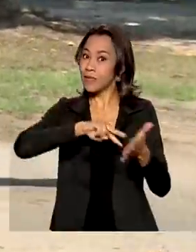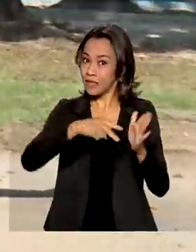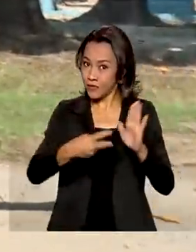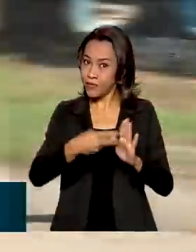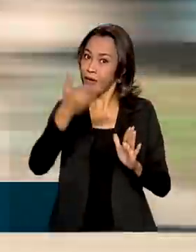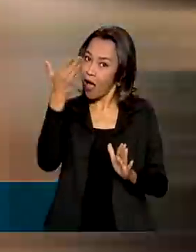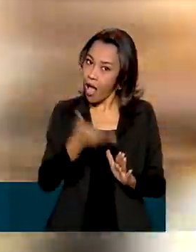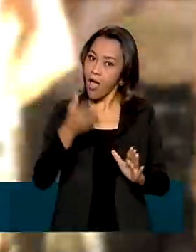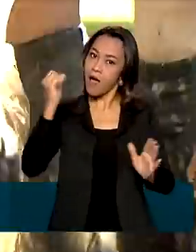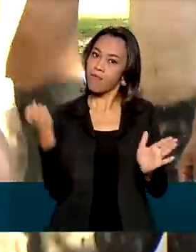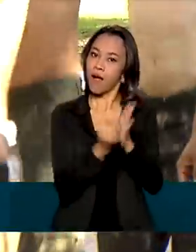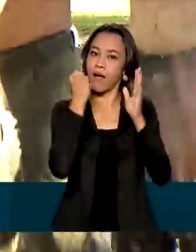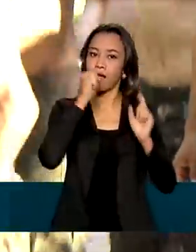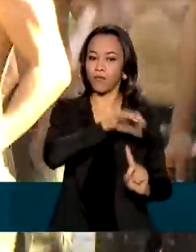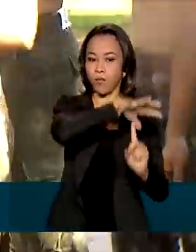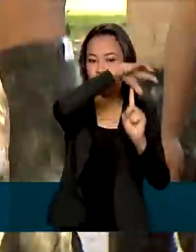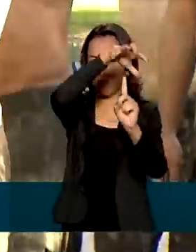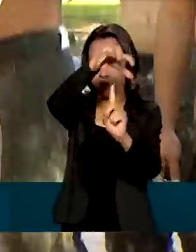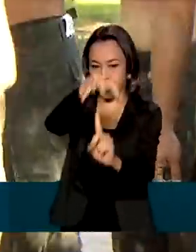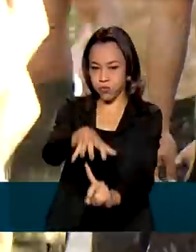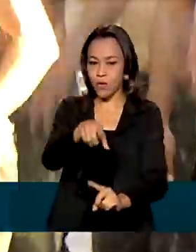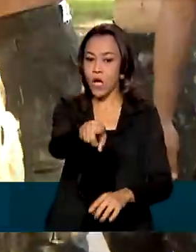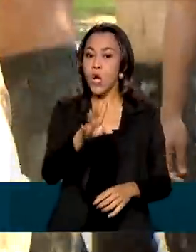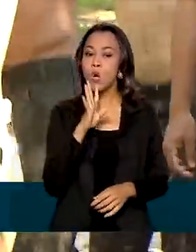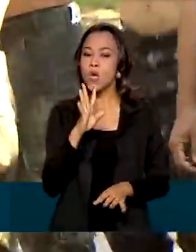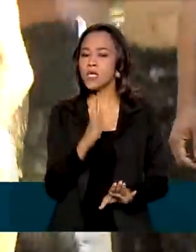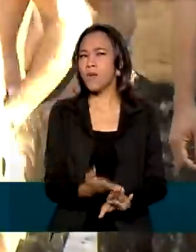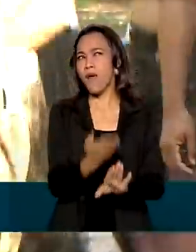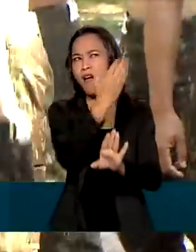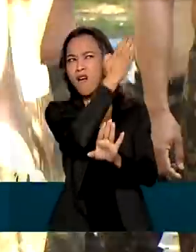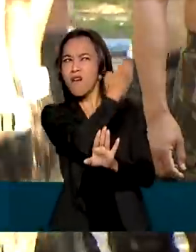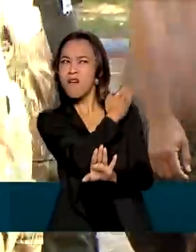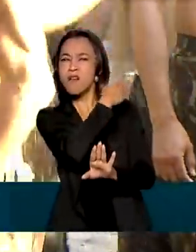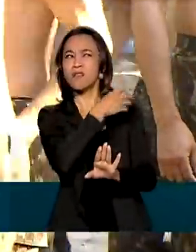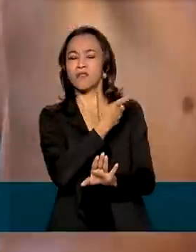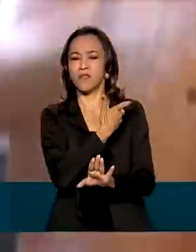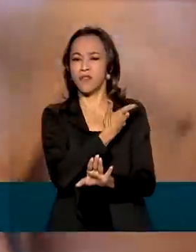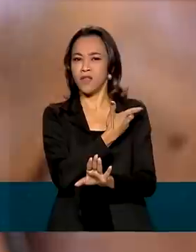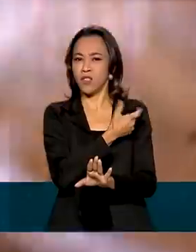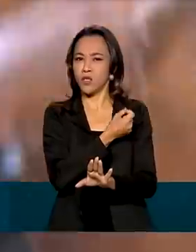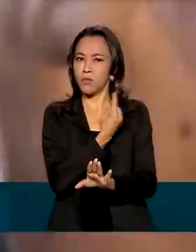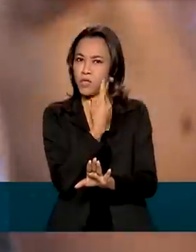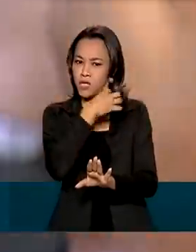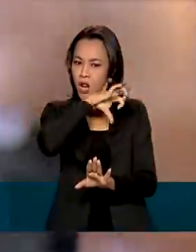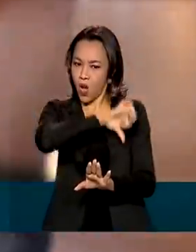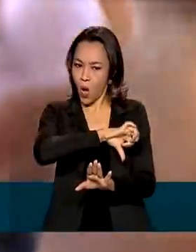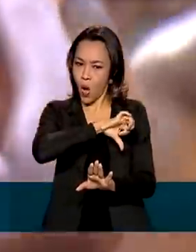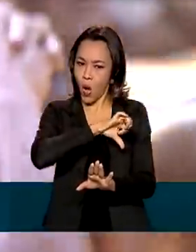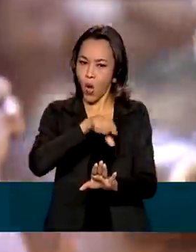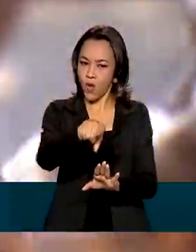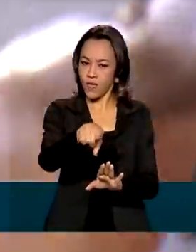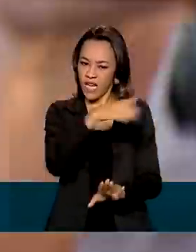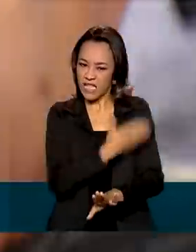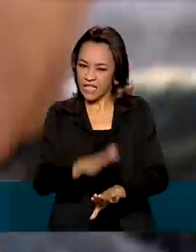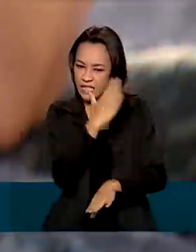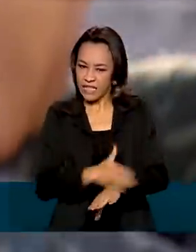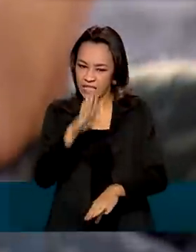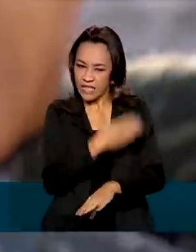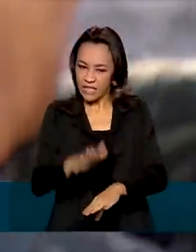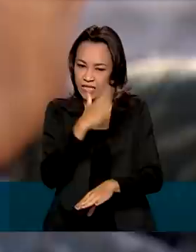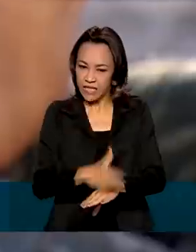da Brigada Paraquedista. A gente conheceu a Marcelli em outra época, em 2019, quando ela participava de um rigoroso